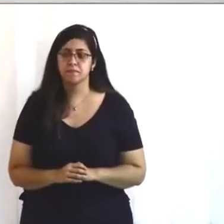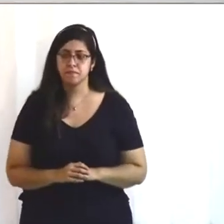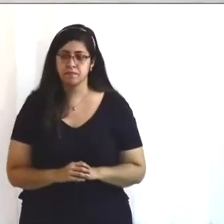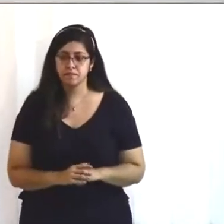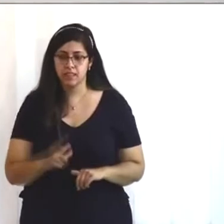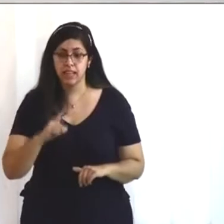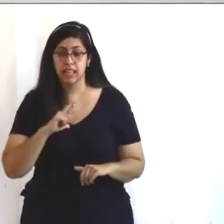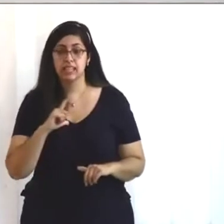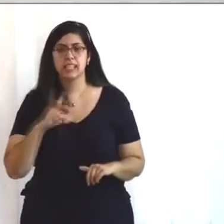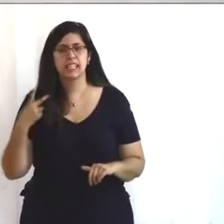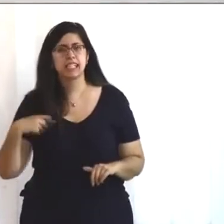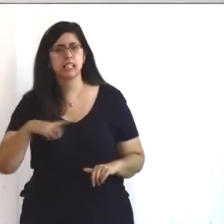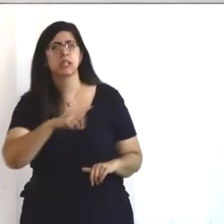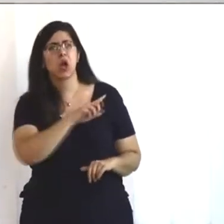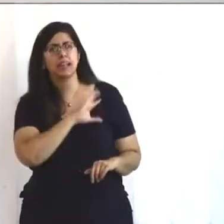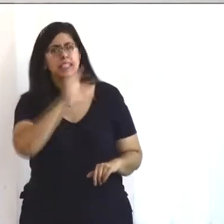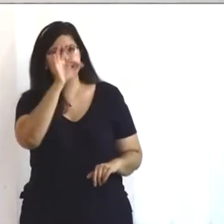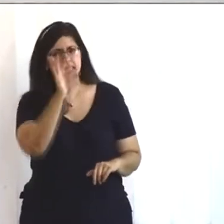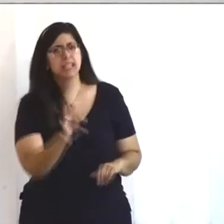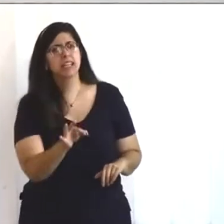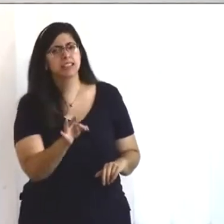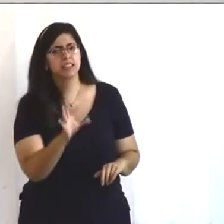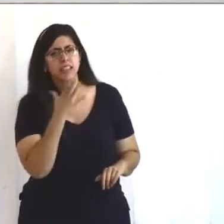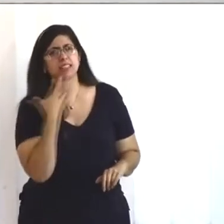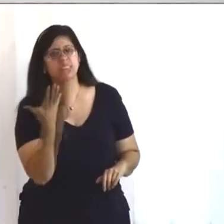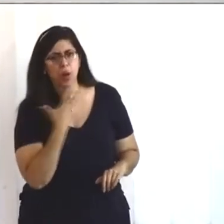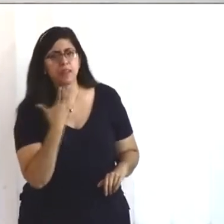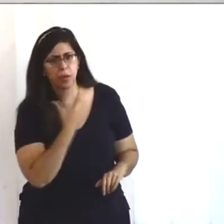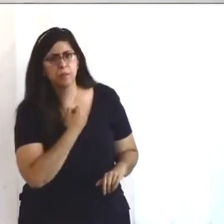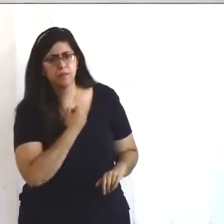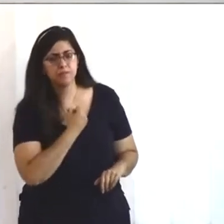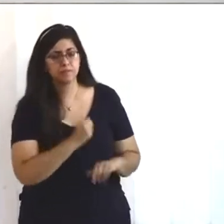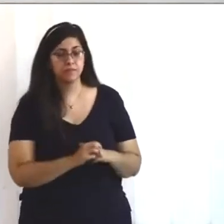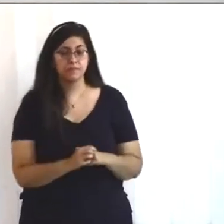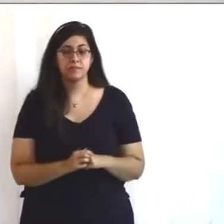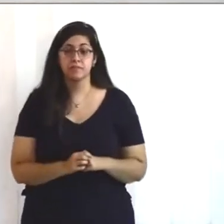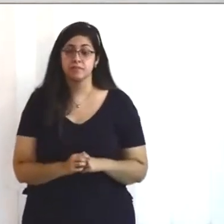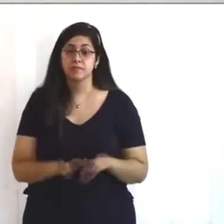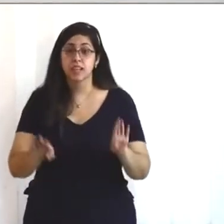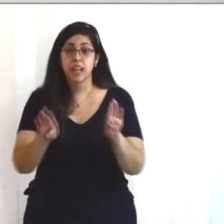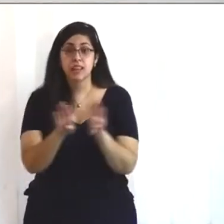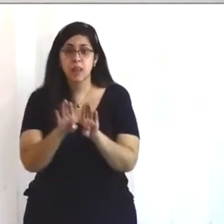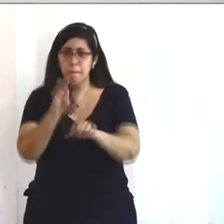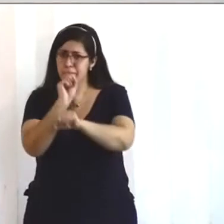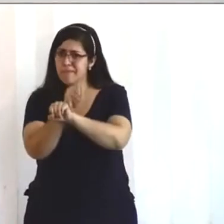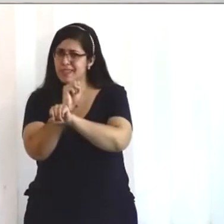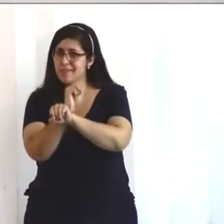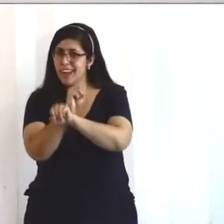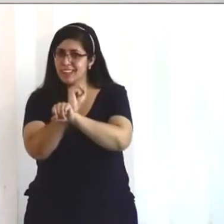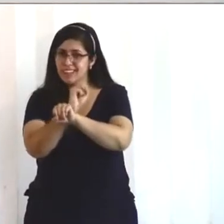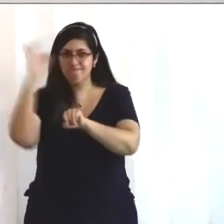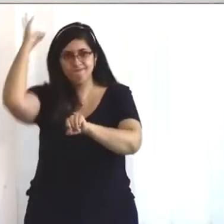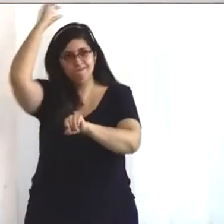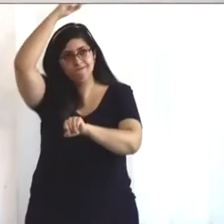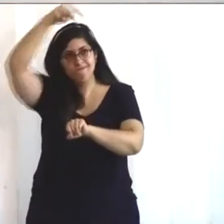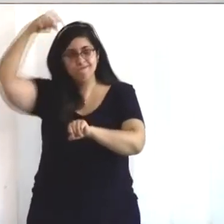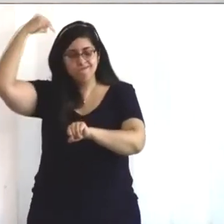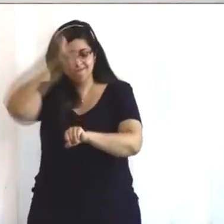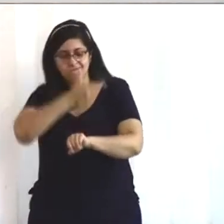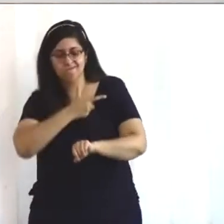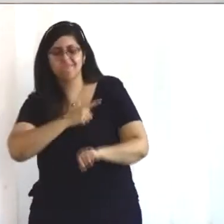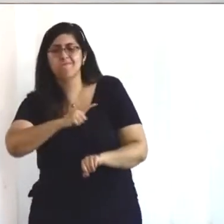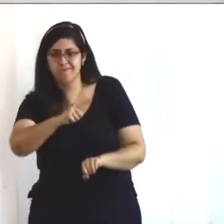em nós a certeza da salvação e a esperança de santidade, de